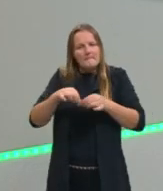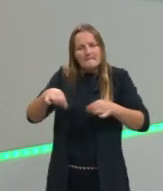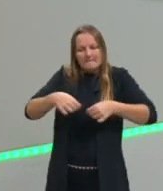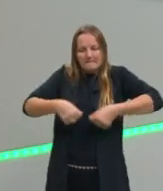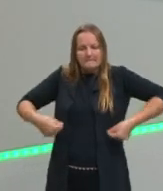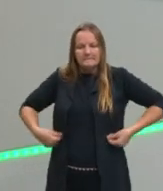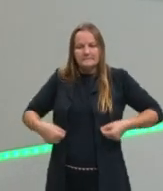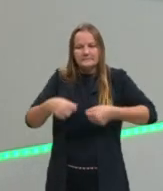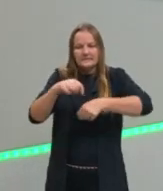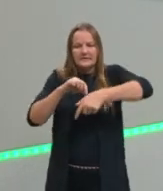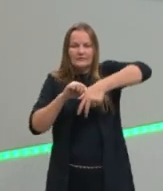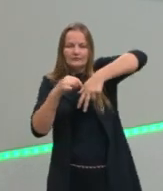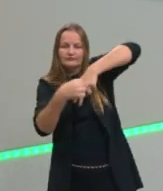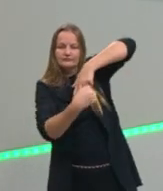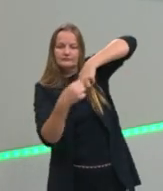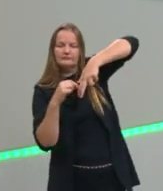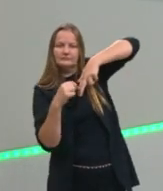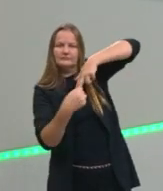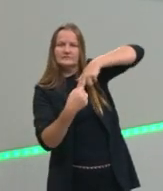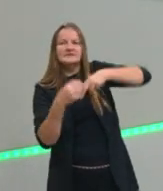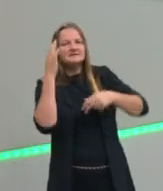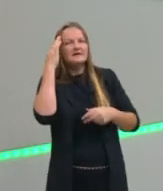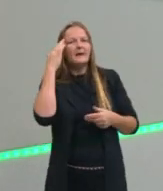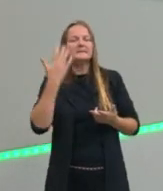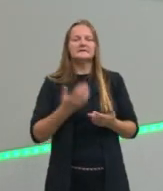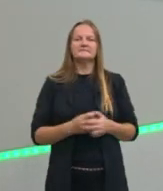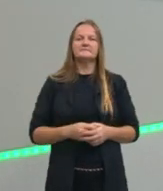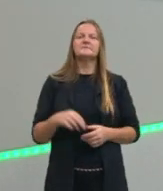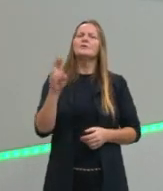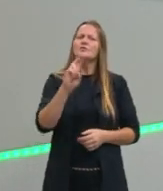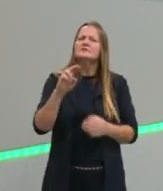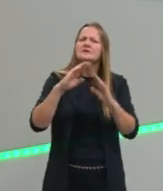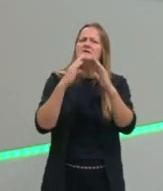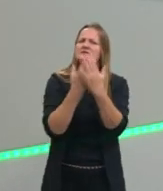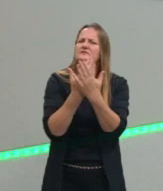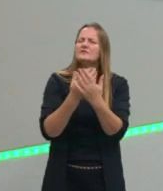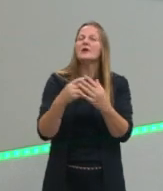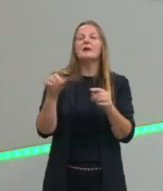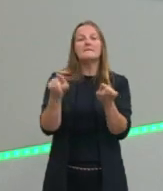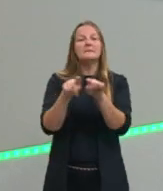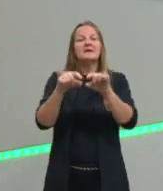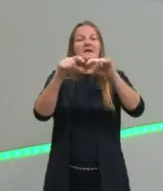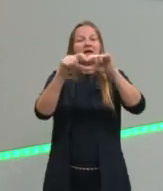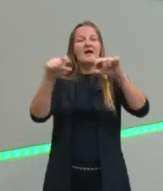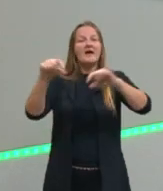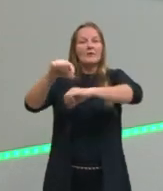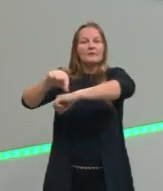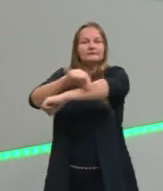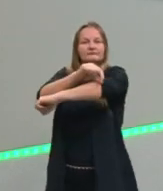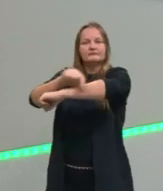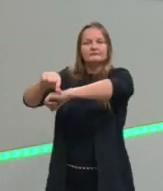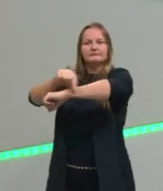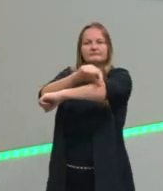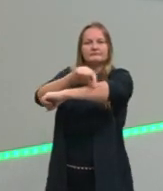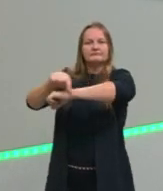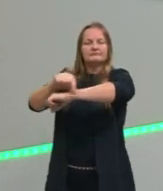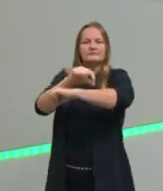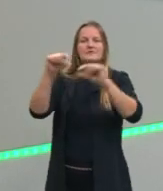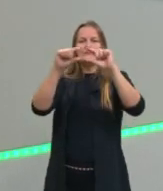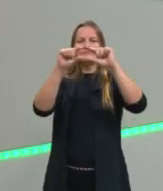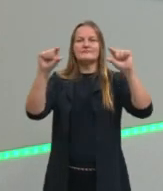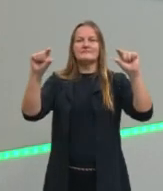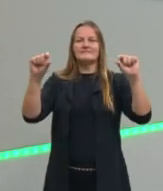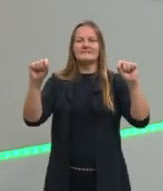as medidas com a fita métrica e vocês também costumam utilizar bastante na escola a própria régua né a régua geralmente ela tem